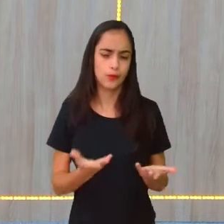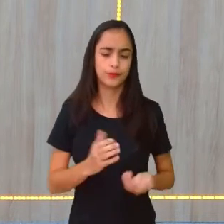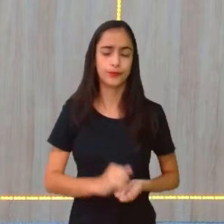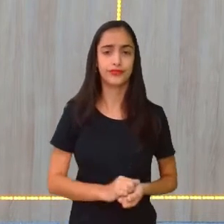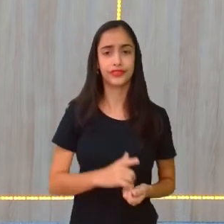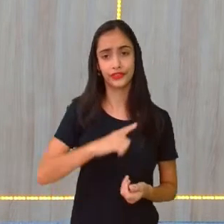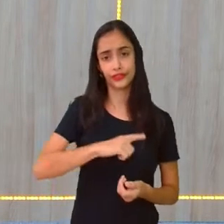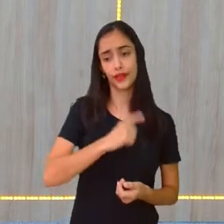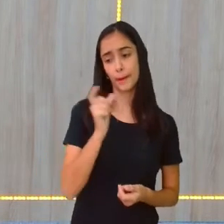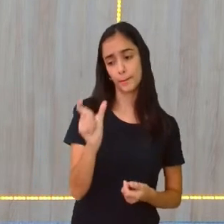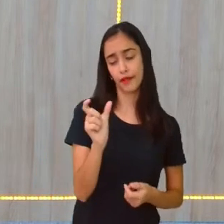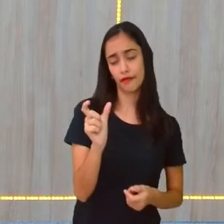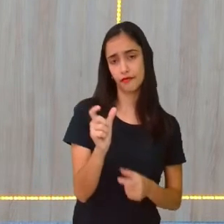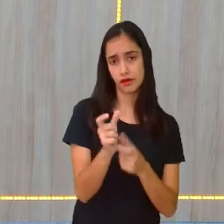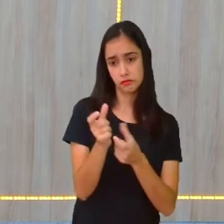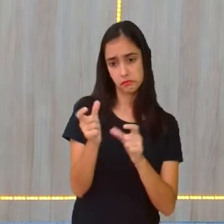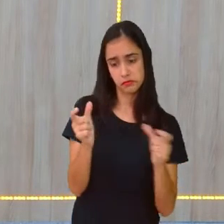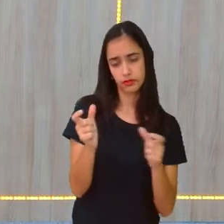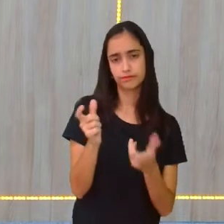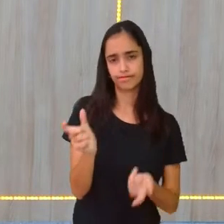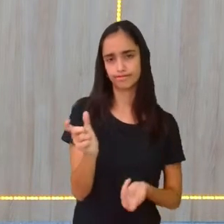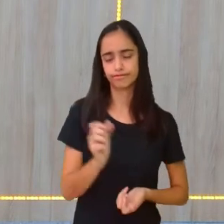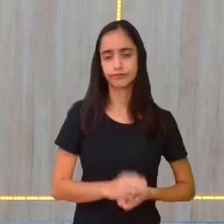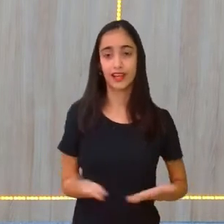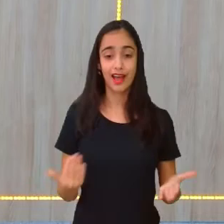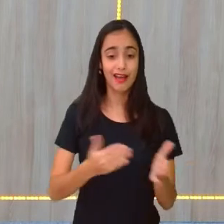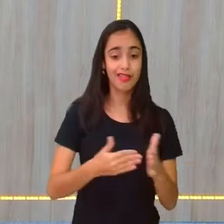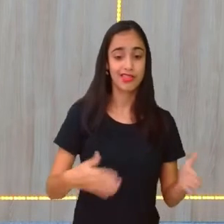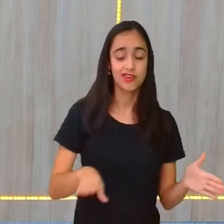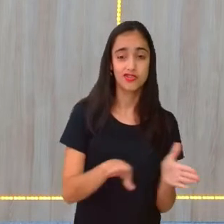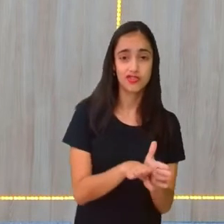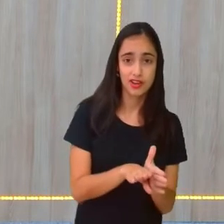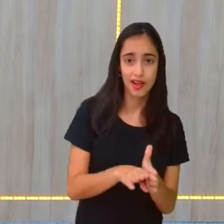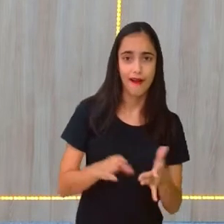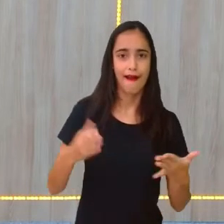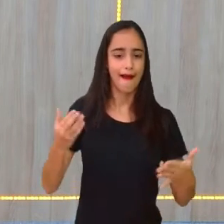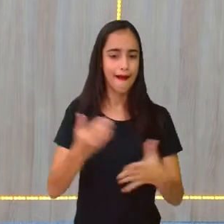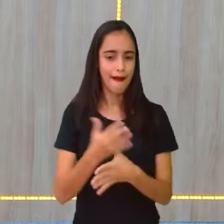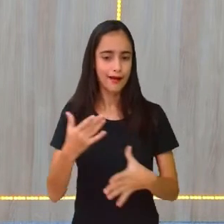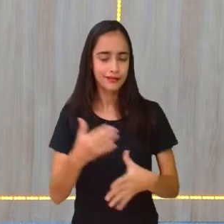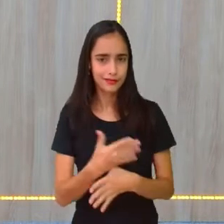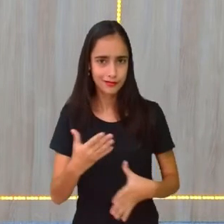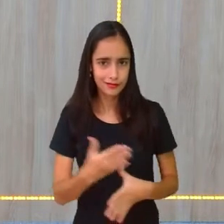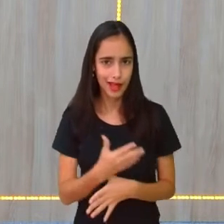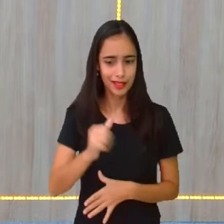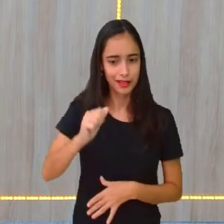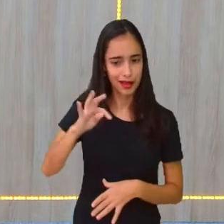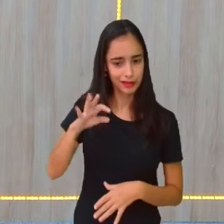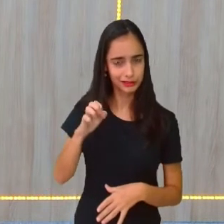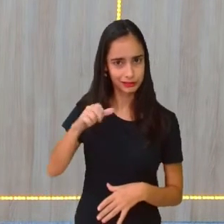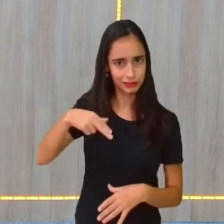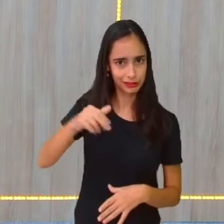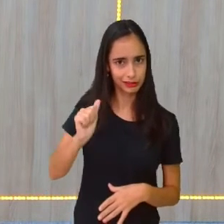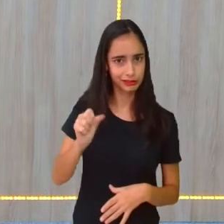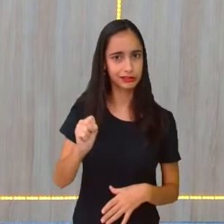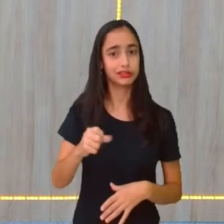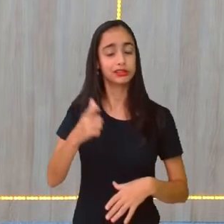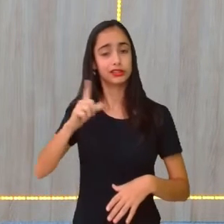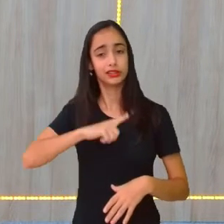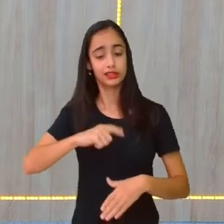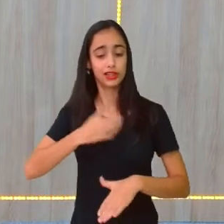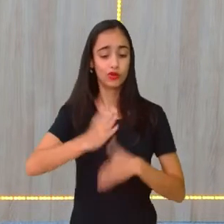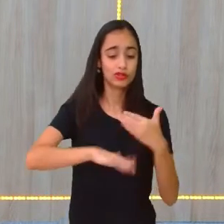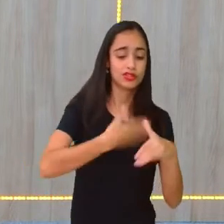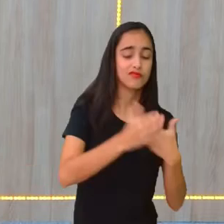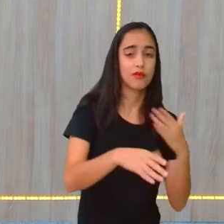talassocracia. Até chegar à cidade-estado de Atenas, né, que vai desenvolver um conceito de